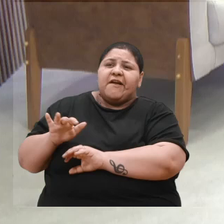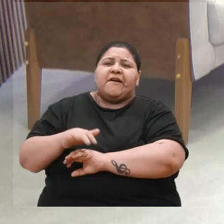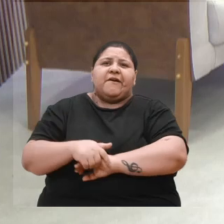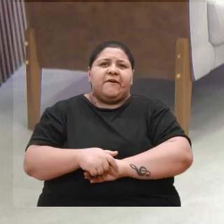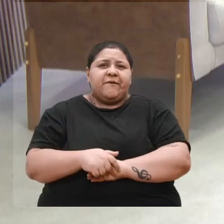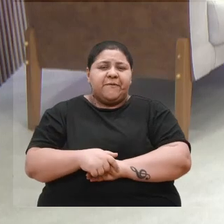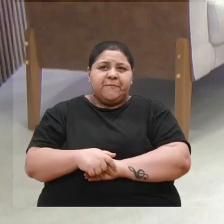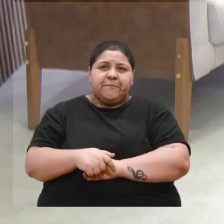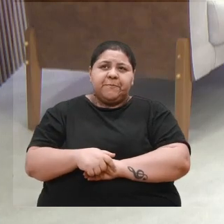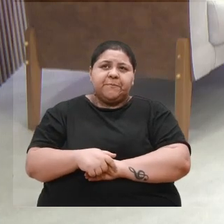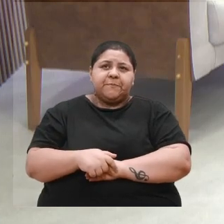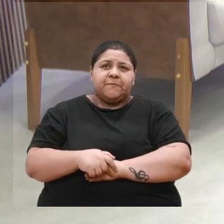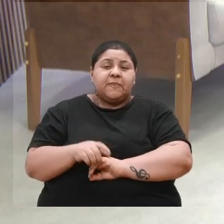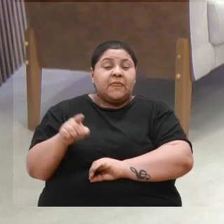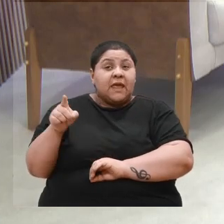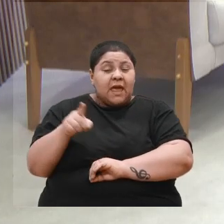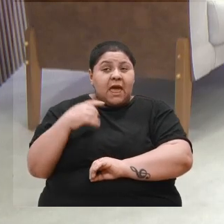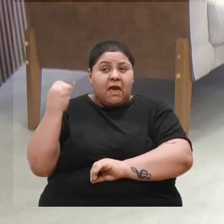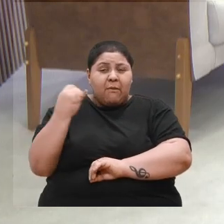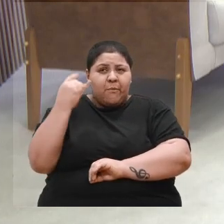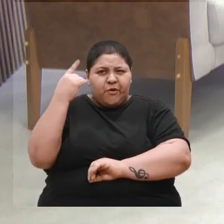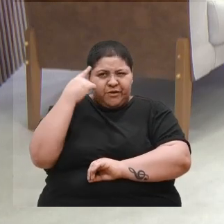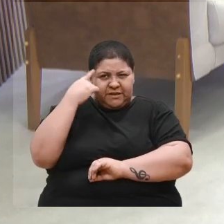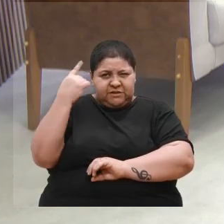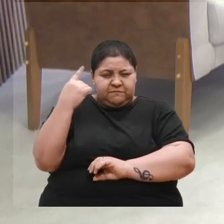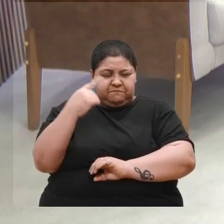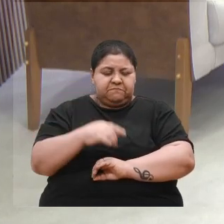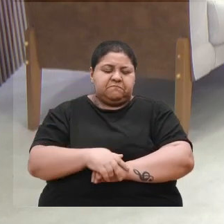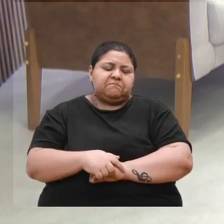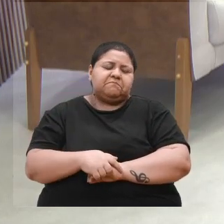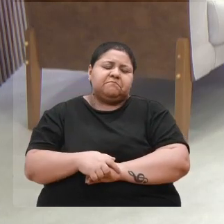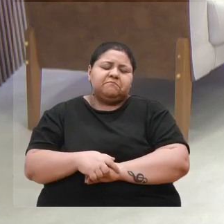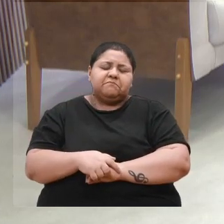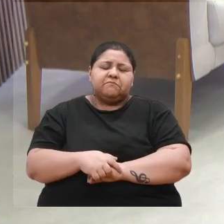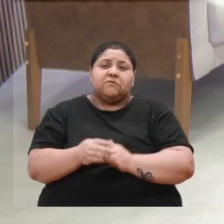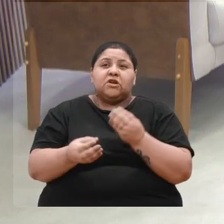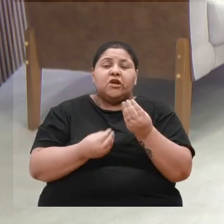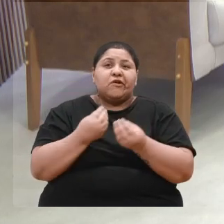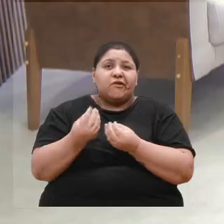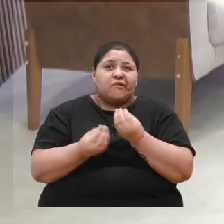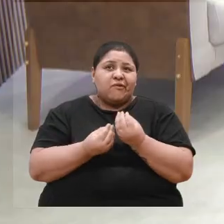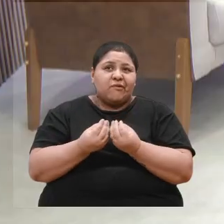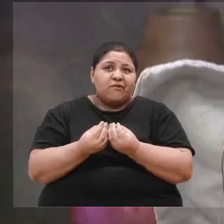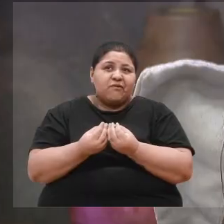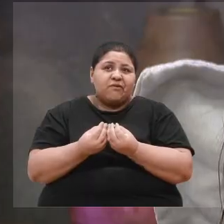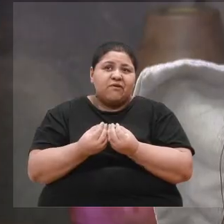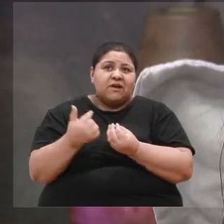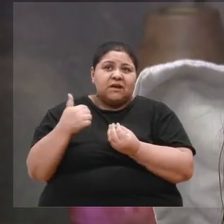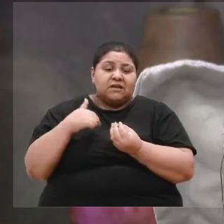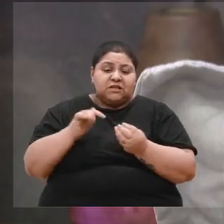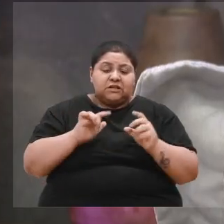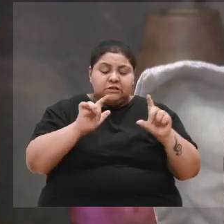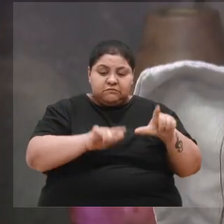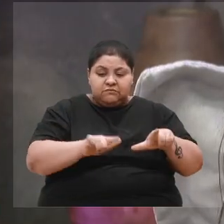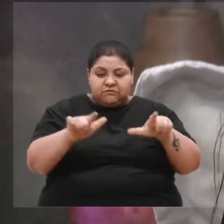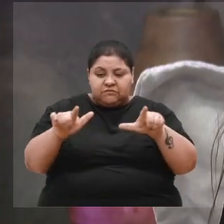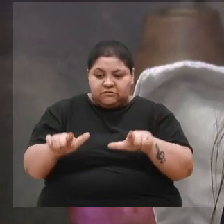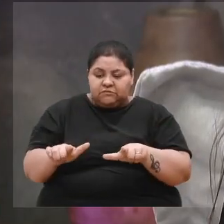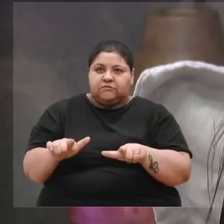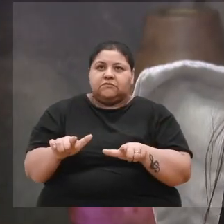adolescentes também. Sim, a educação, né? É interessante pensar nesse sentido, como muitas vezes esses